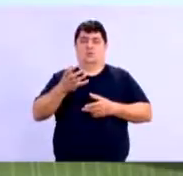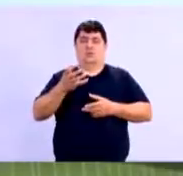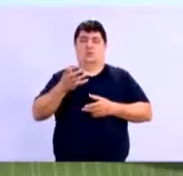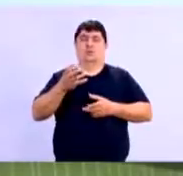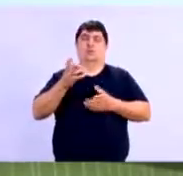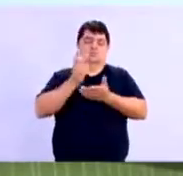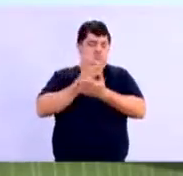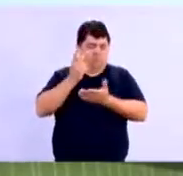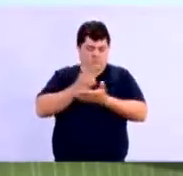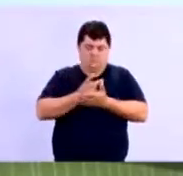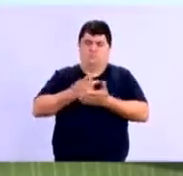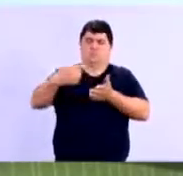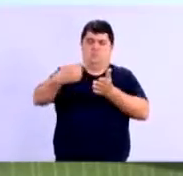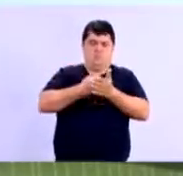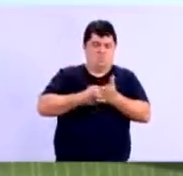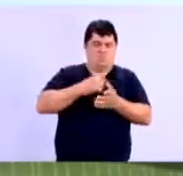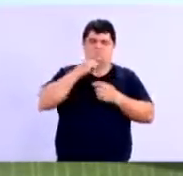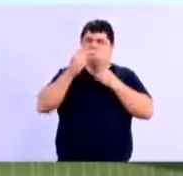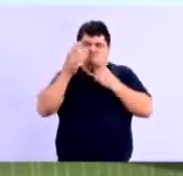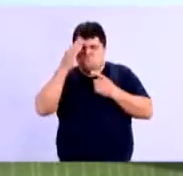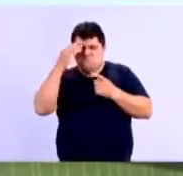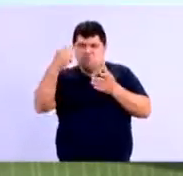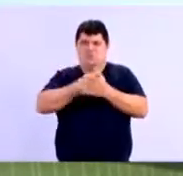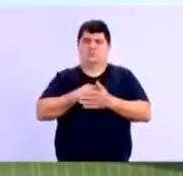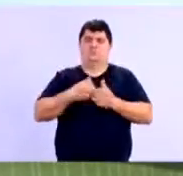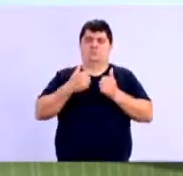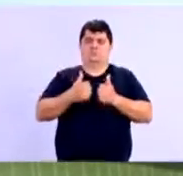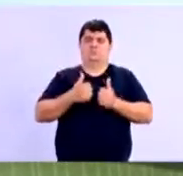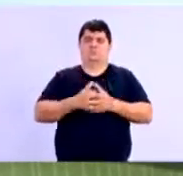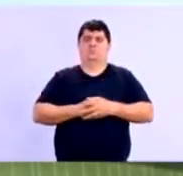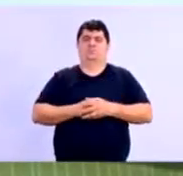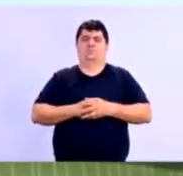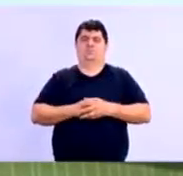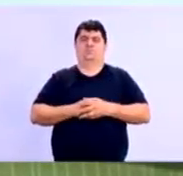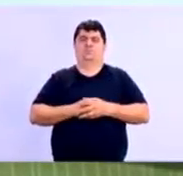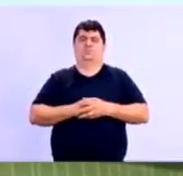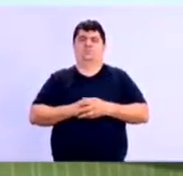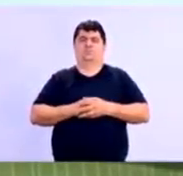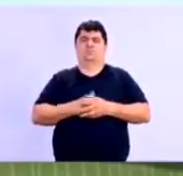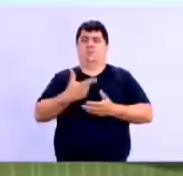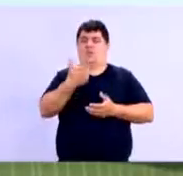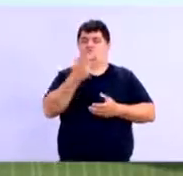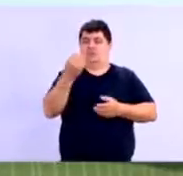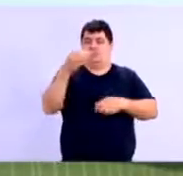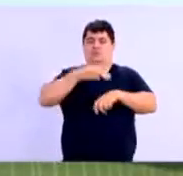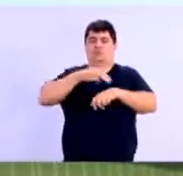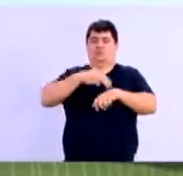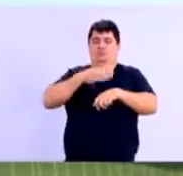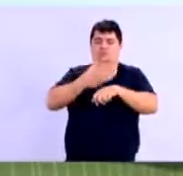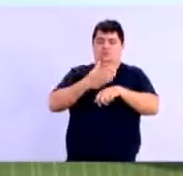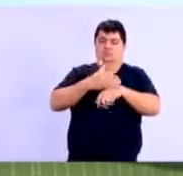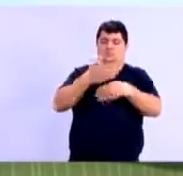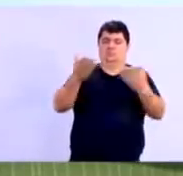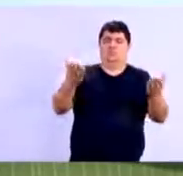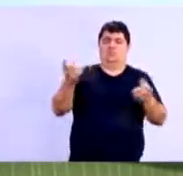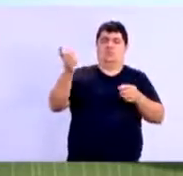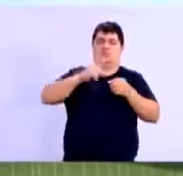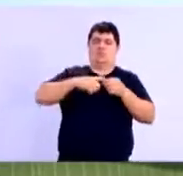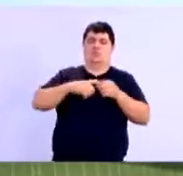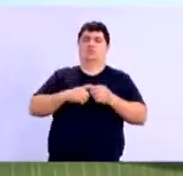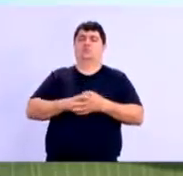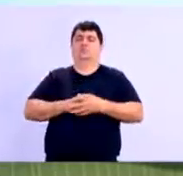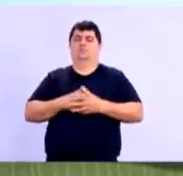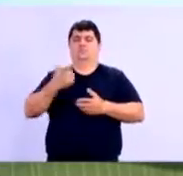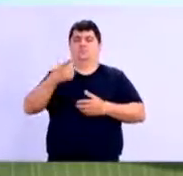que vocês continuem participando e que vocês resolvam em dupla. Beleza? Então assim, nós temos 20 minutos para vocês fazerem as questões e a gente volta logo